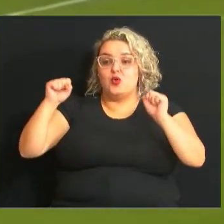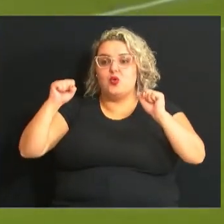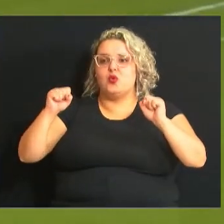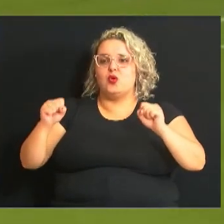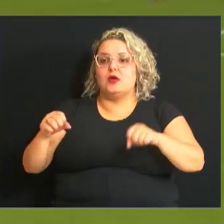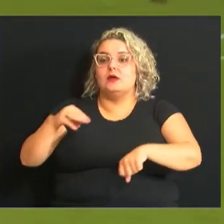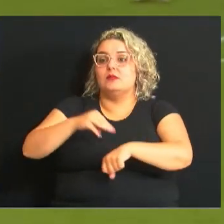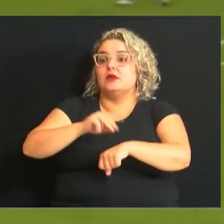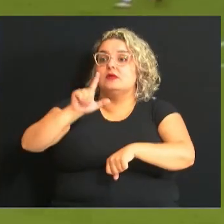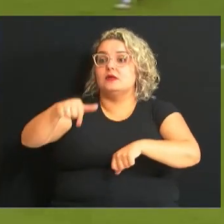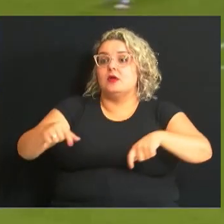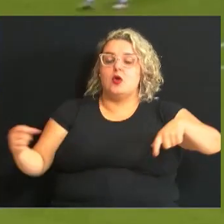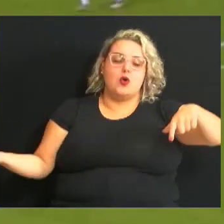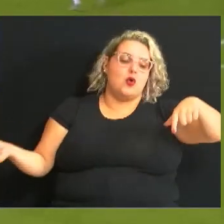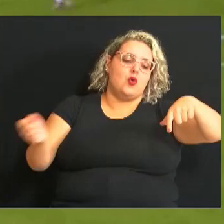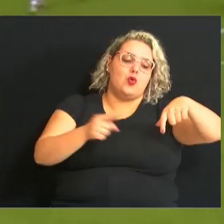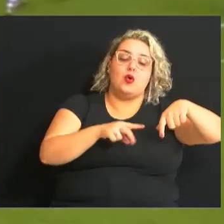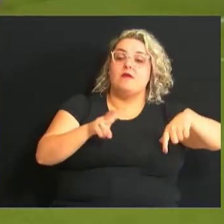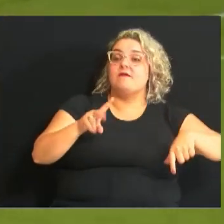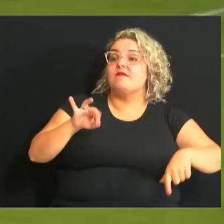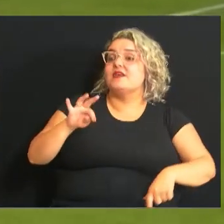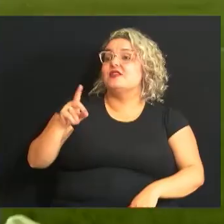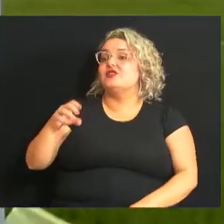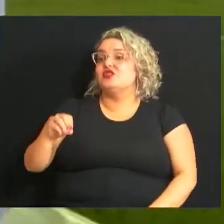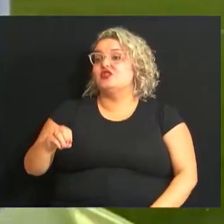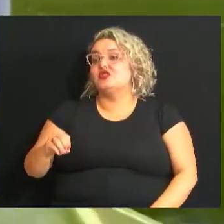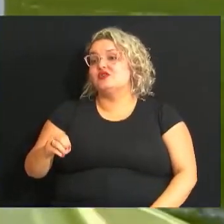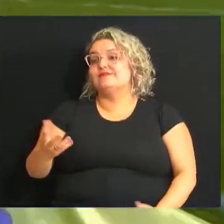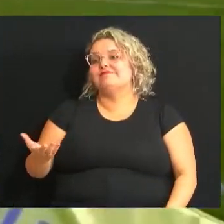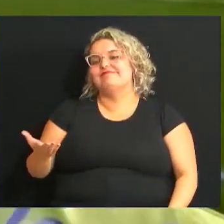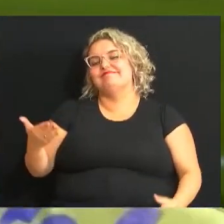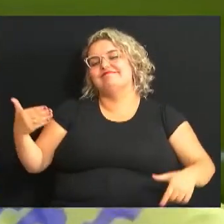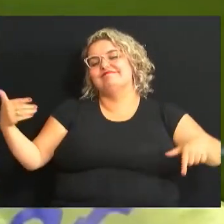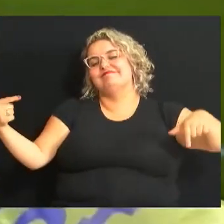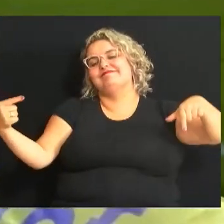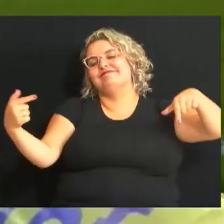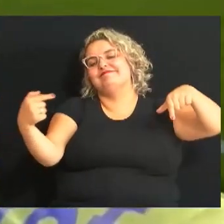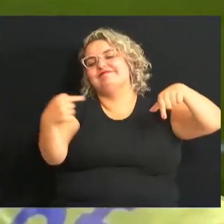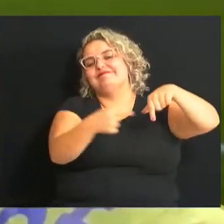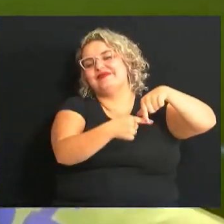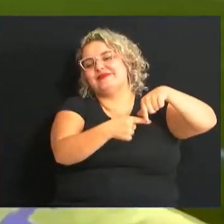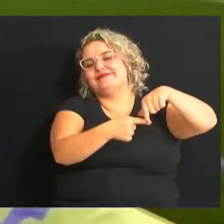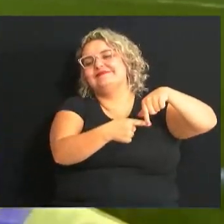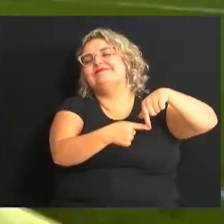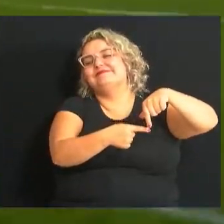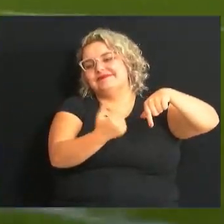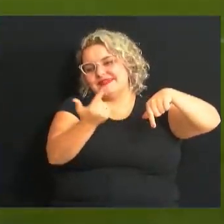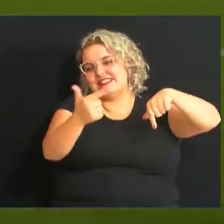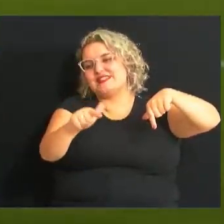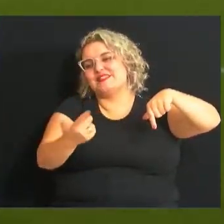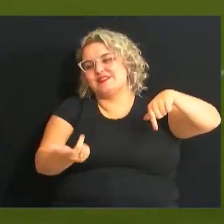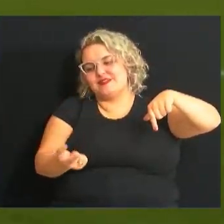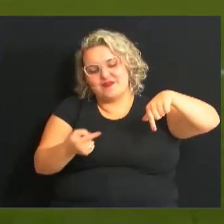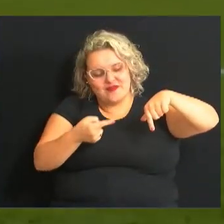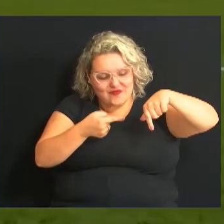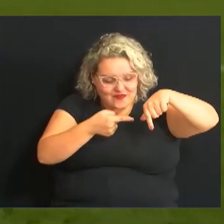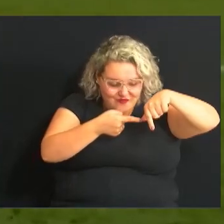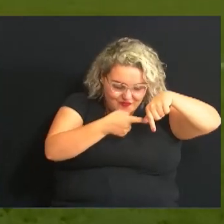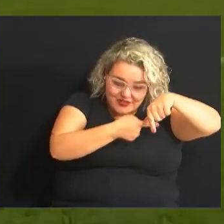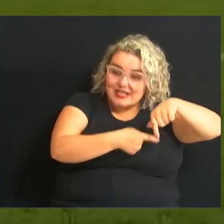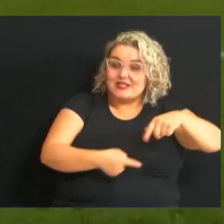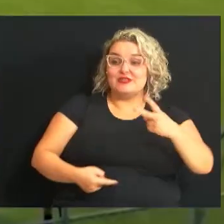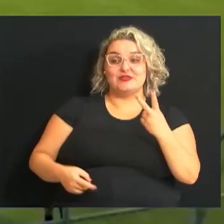seguinte, Vitinho, de pé na direita e da entrada da área, acertou novamente o cantinho.